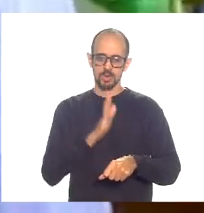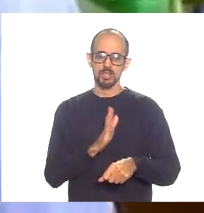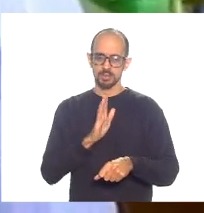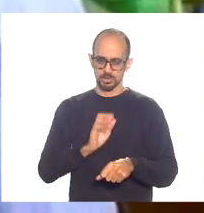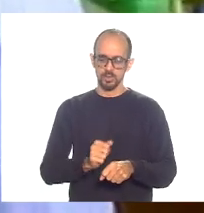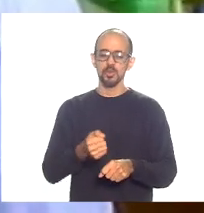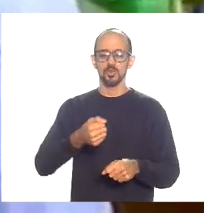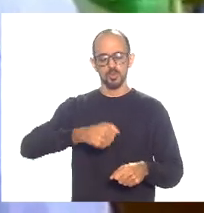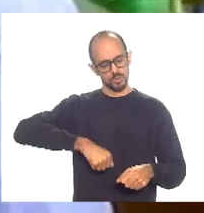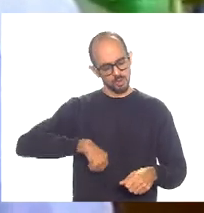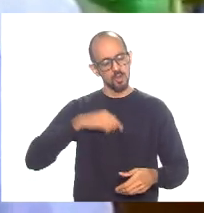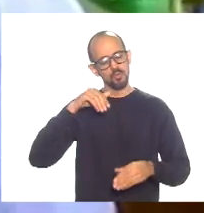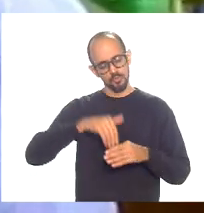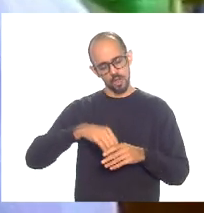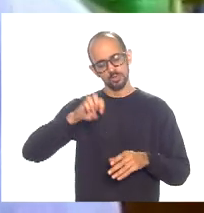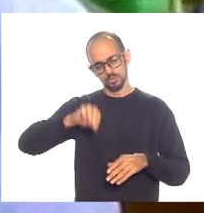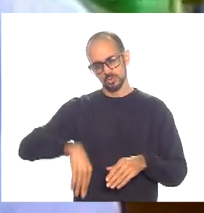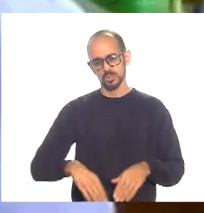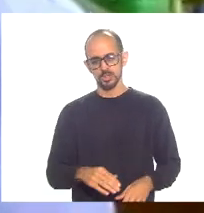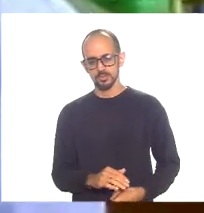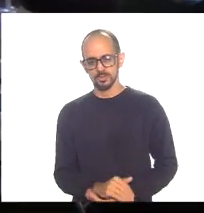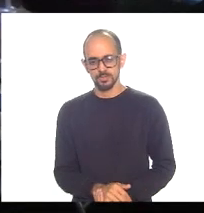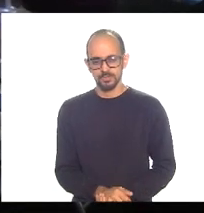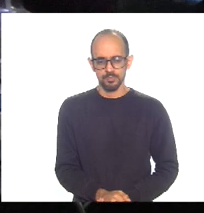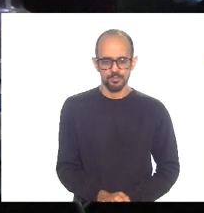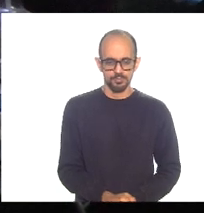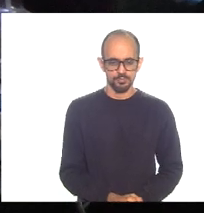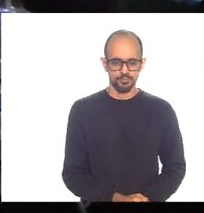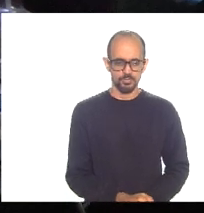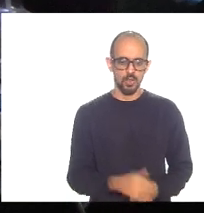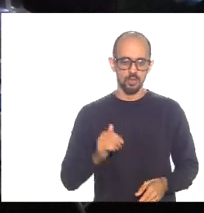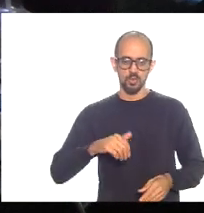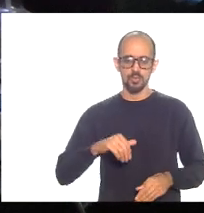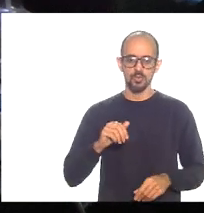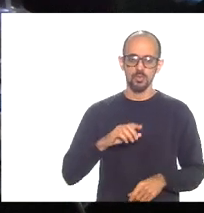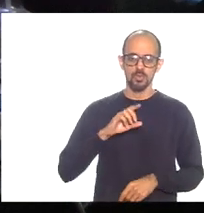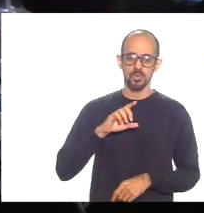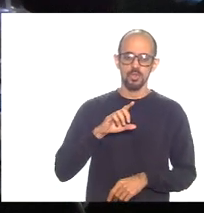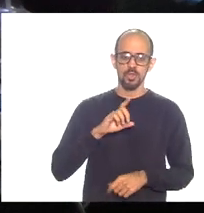deputado atuante desse parlamento. Deputado doutor Deodalto.